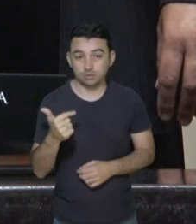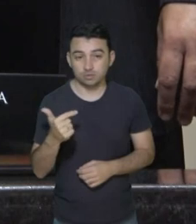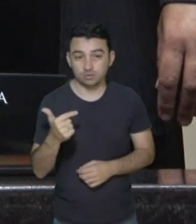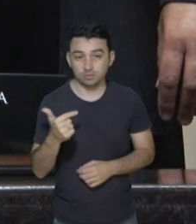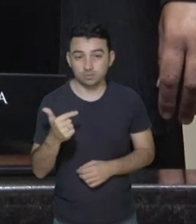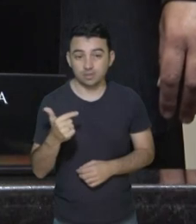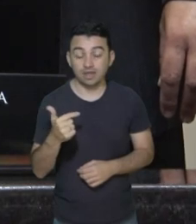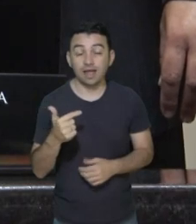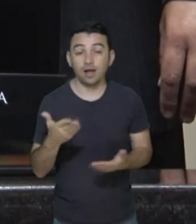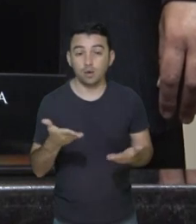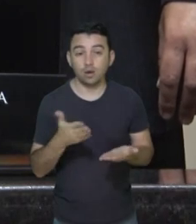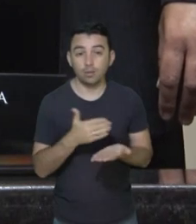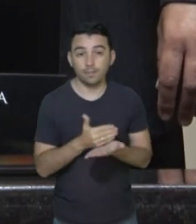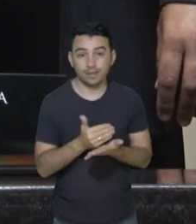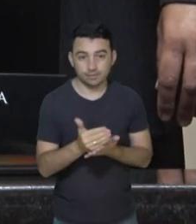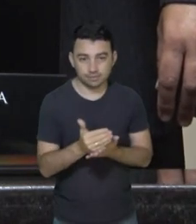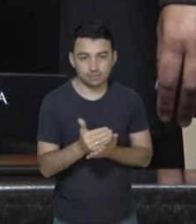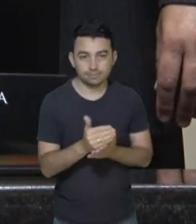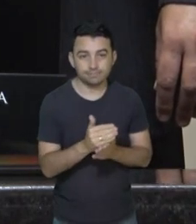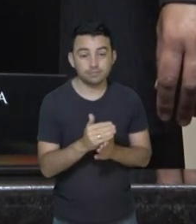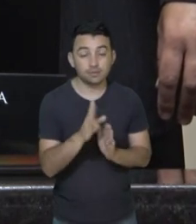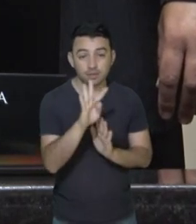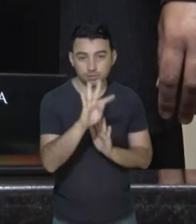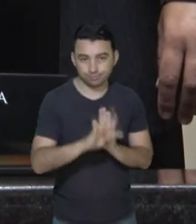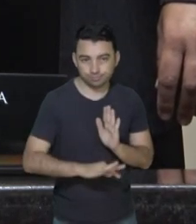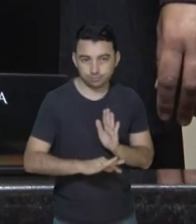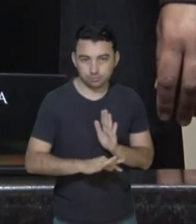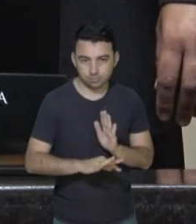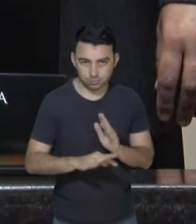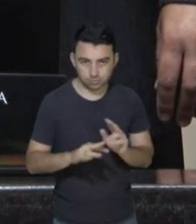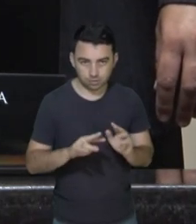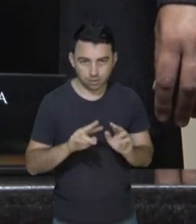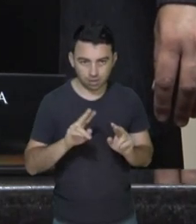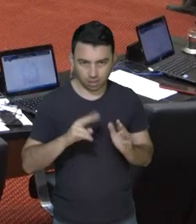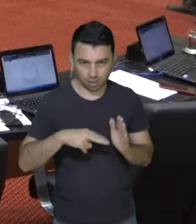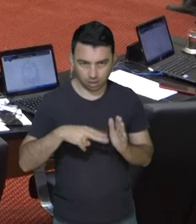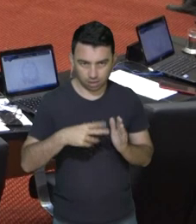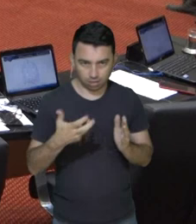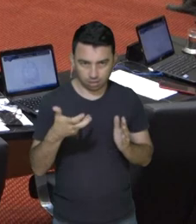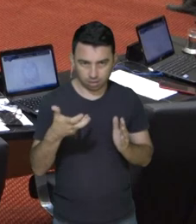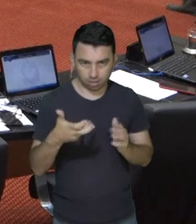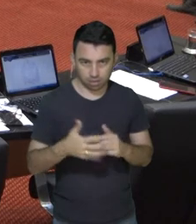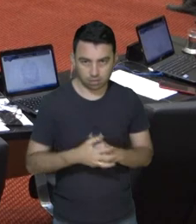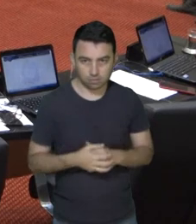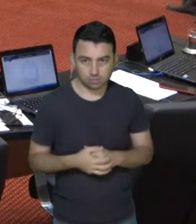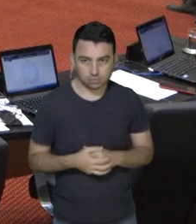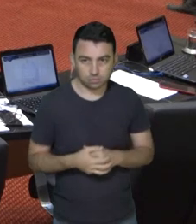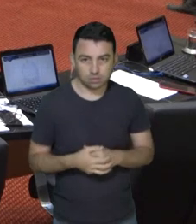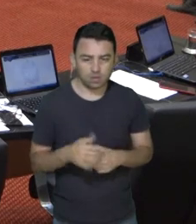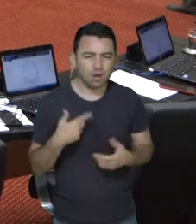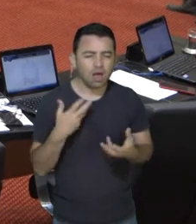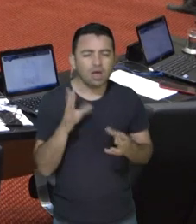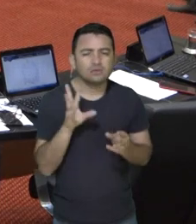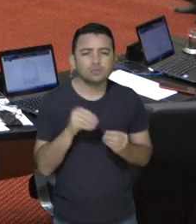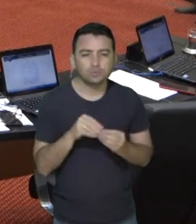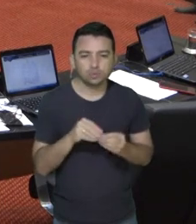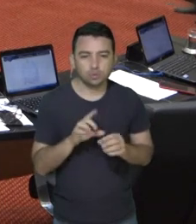passa a vigorar com a seguinte redação. Quer a leitura da redação, deputado? Resumidamente, senhor presidente.